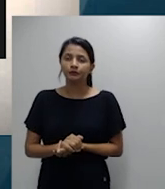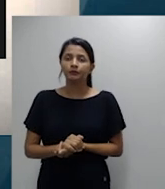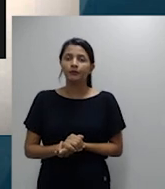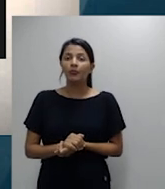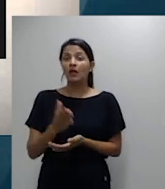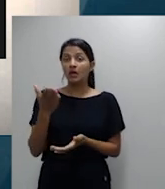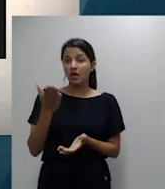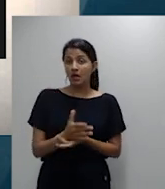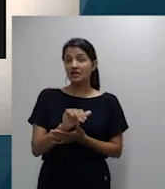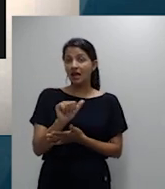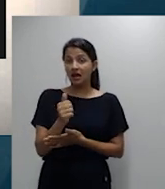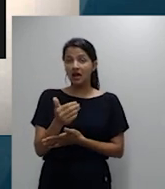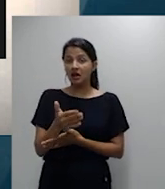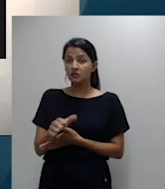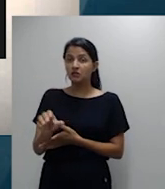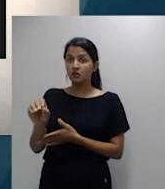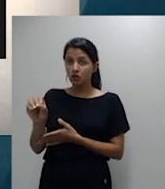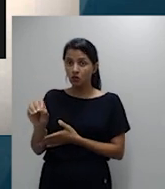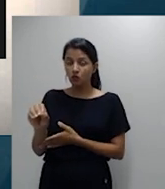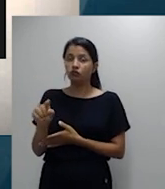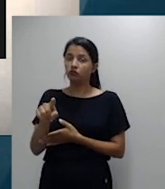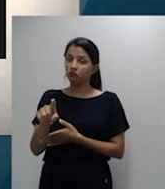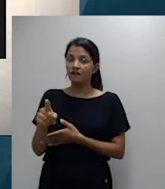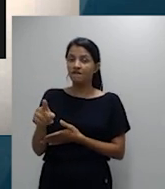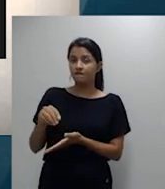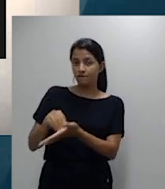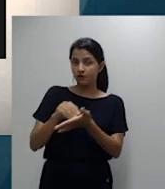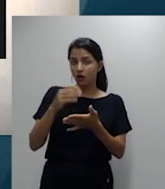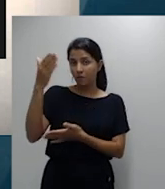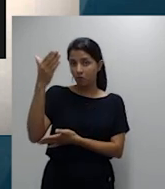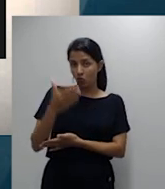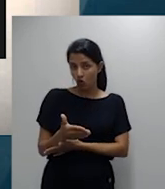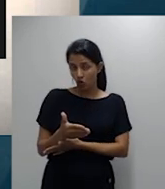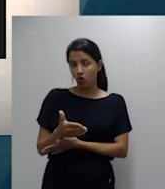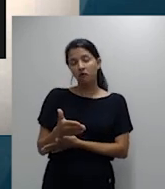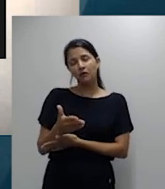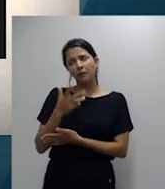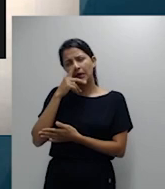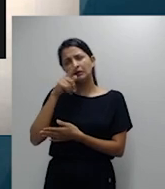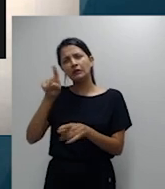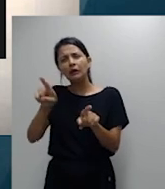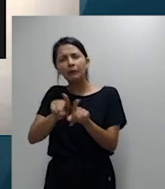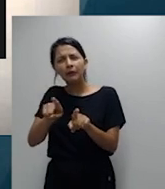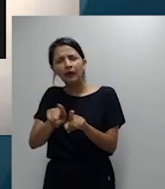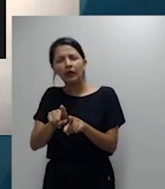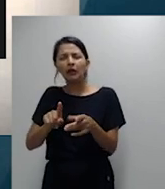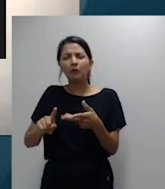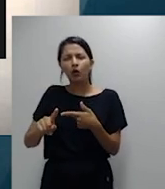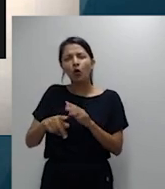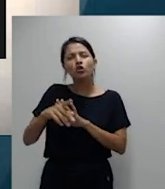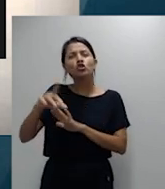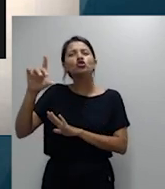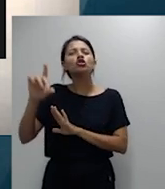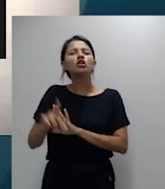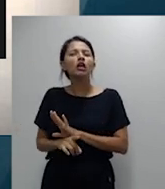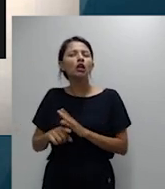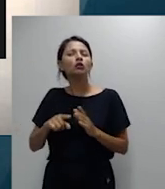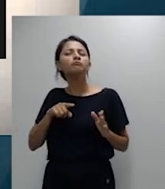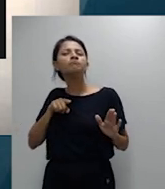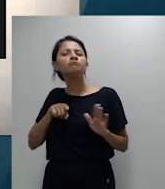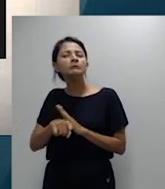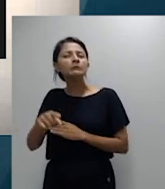em razão de ausência de provas e até mesmo é que sai Disney olha